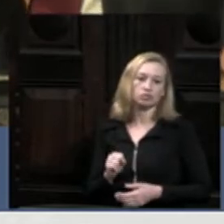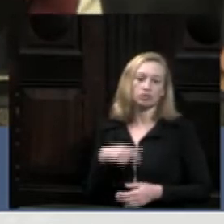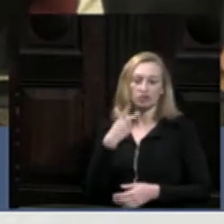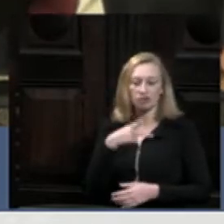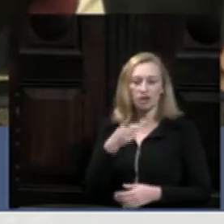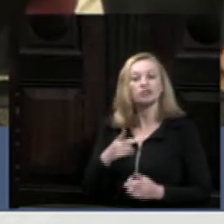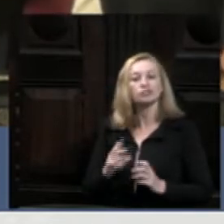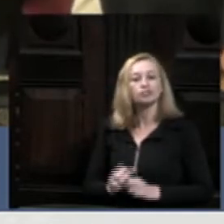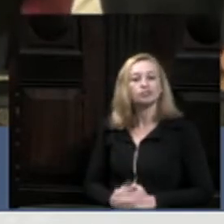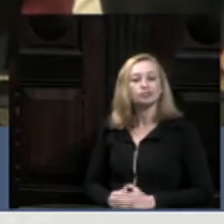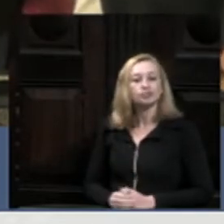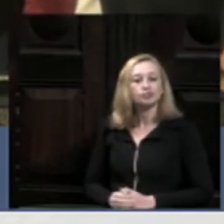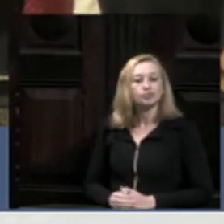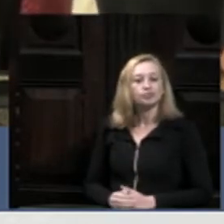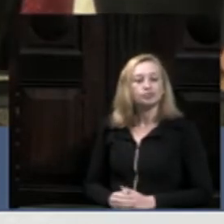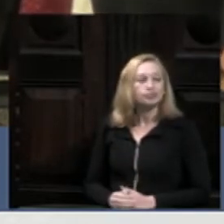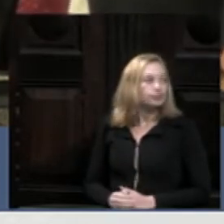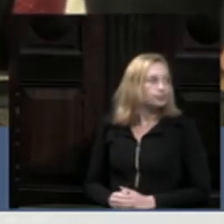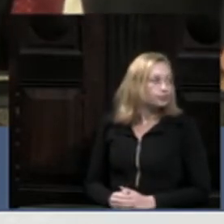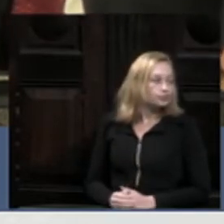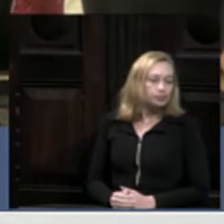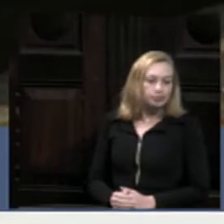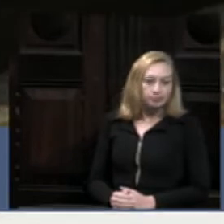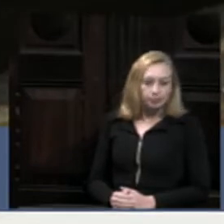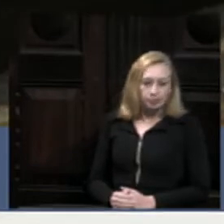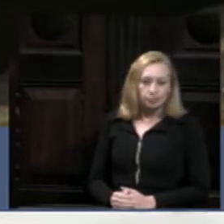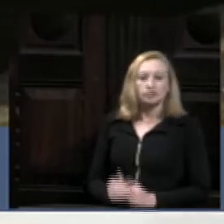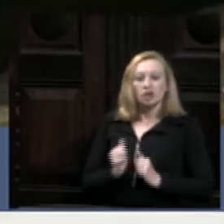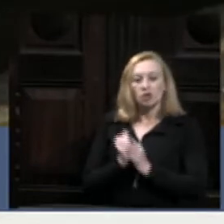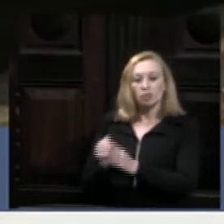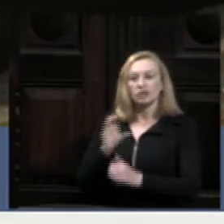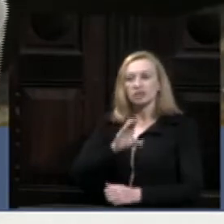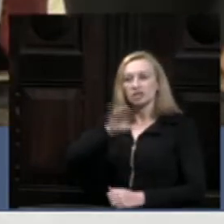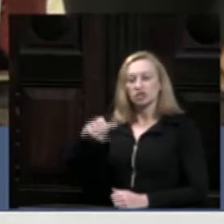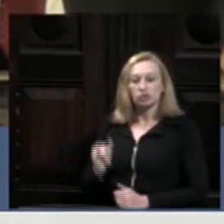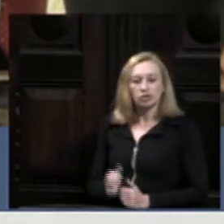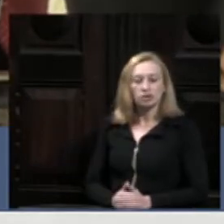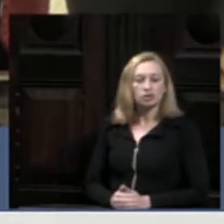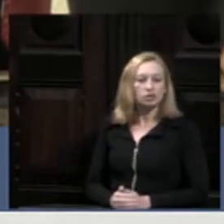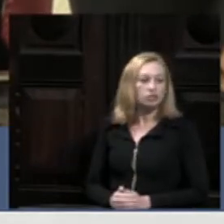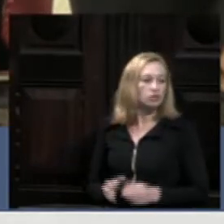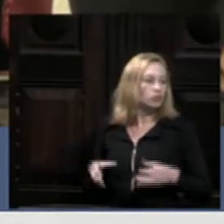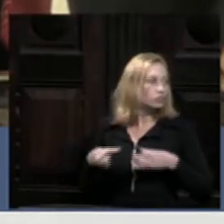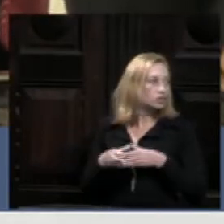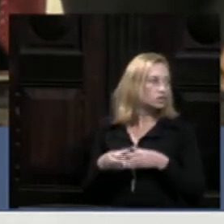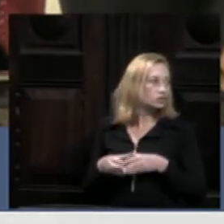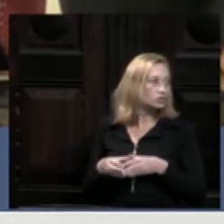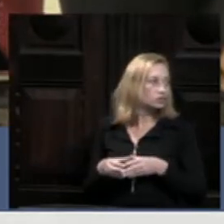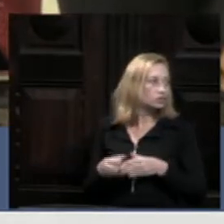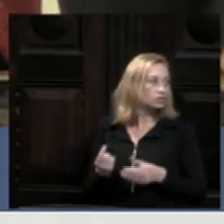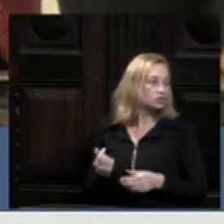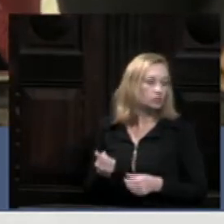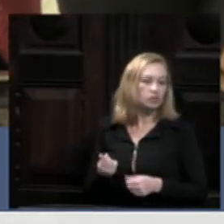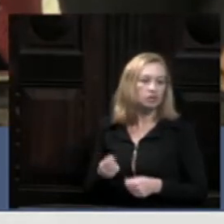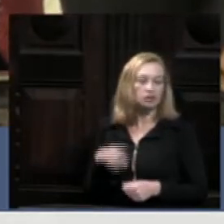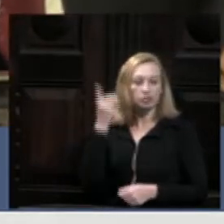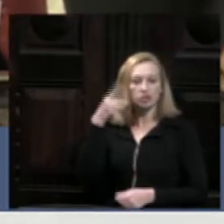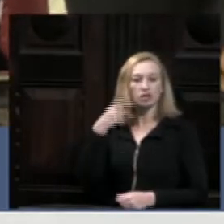pela... Relator especial pela política urbana. Acompanho o CCJ. Pela comissão de orçamento, deputado Luiz Paulo.